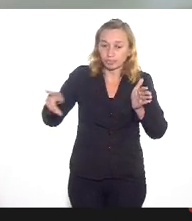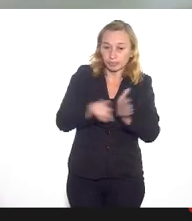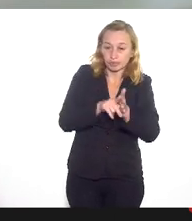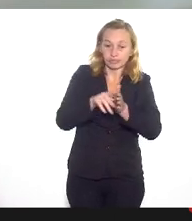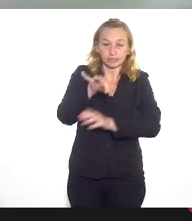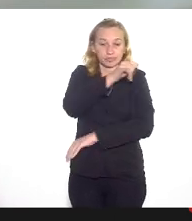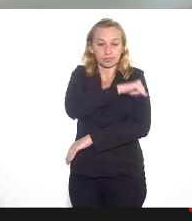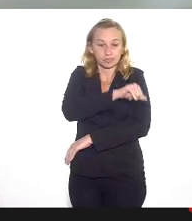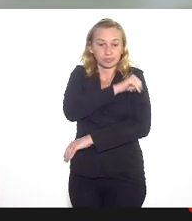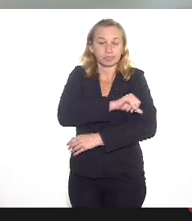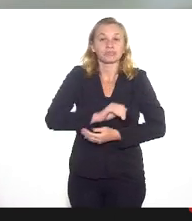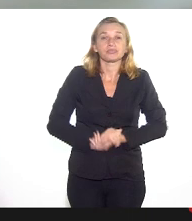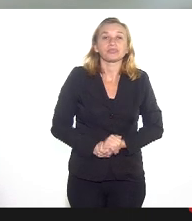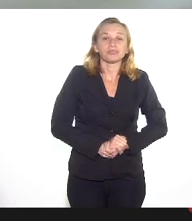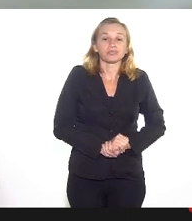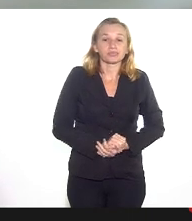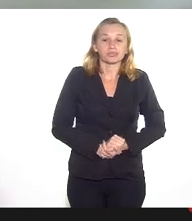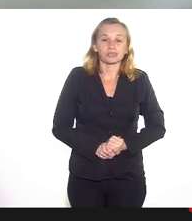concessão.